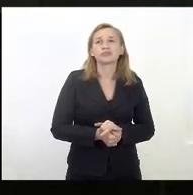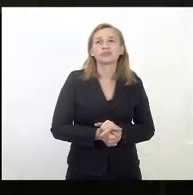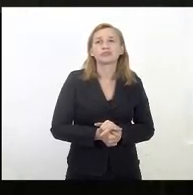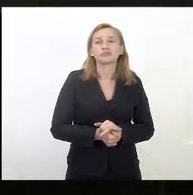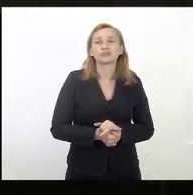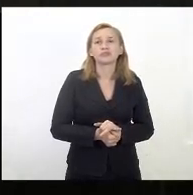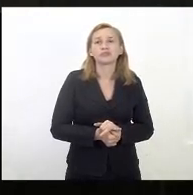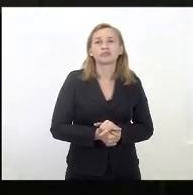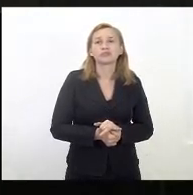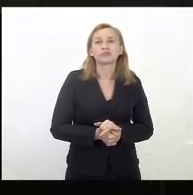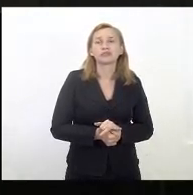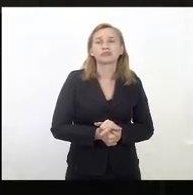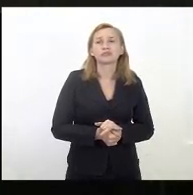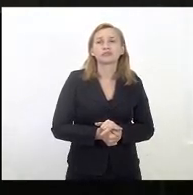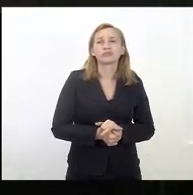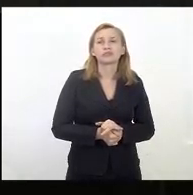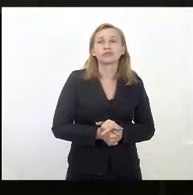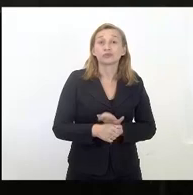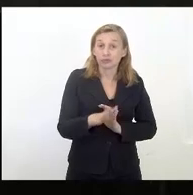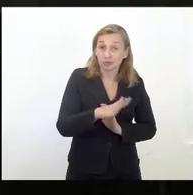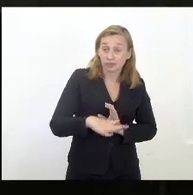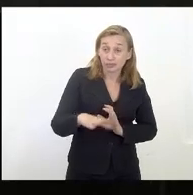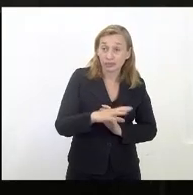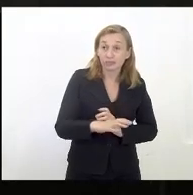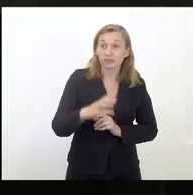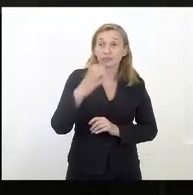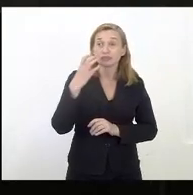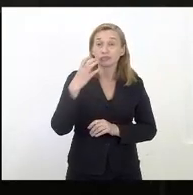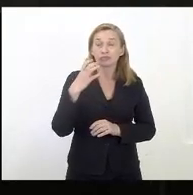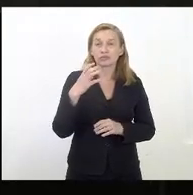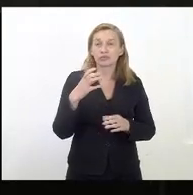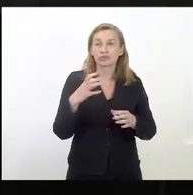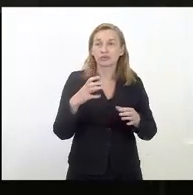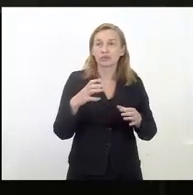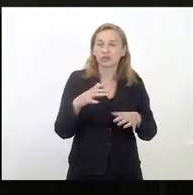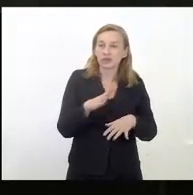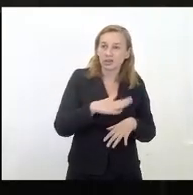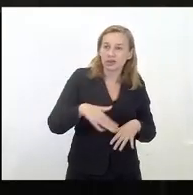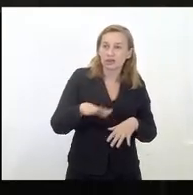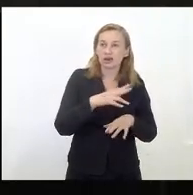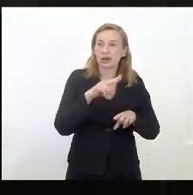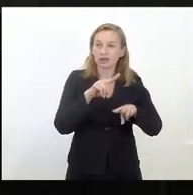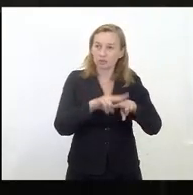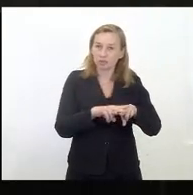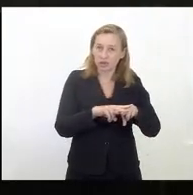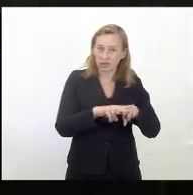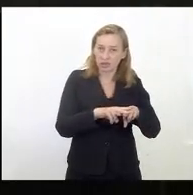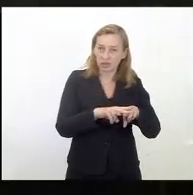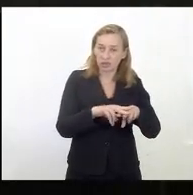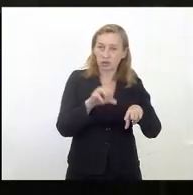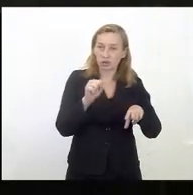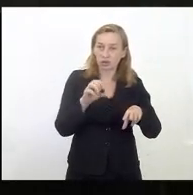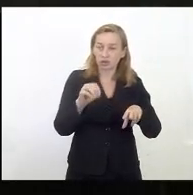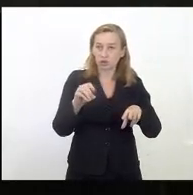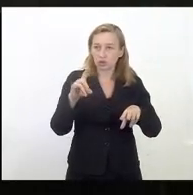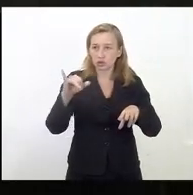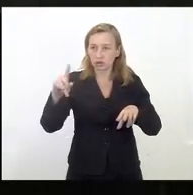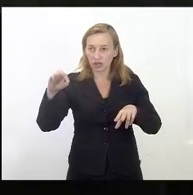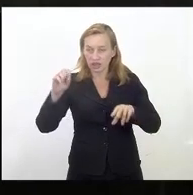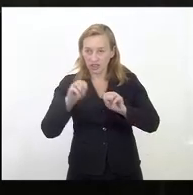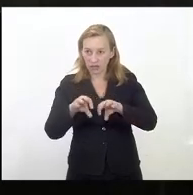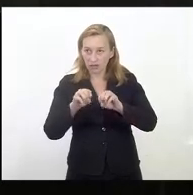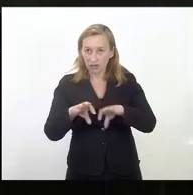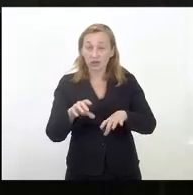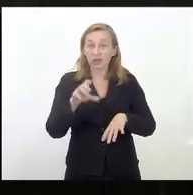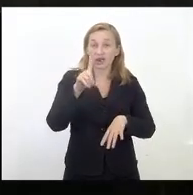garantir que nas unidades É do sistema socioeducativo né vinculados no Rio de Janeiro ao de gaze ou